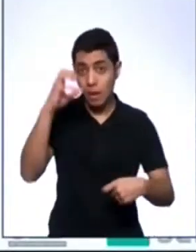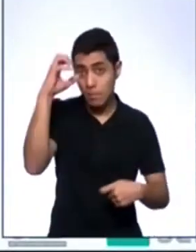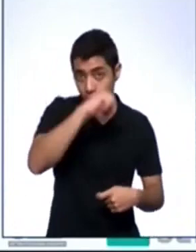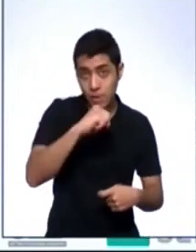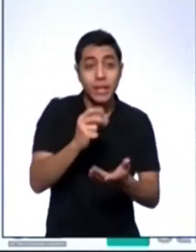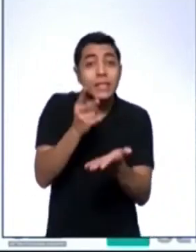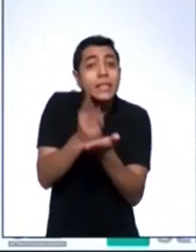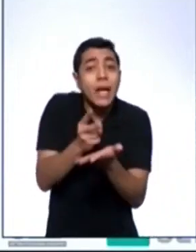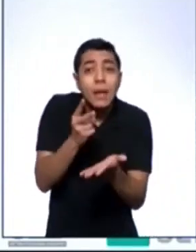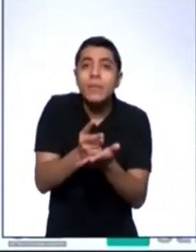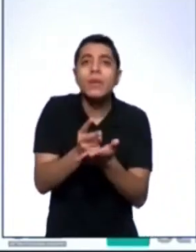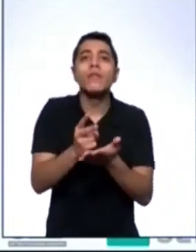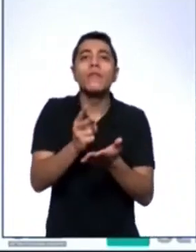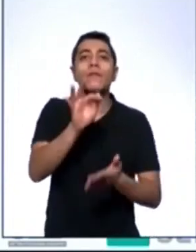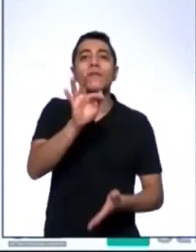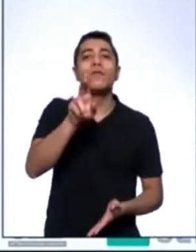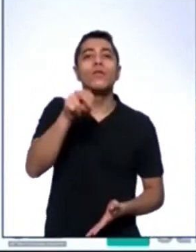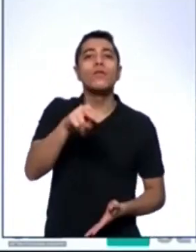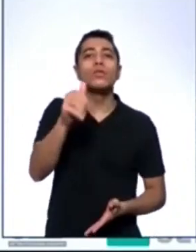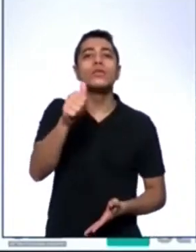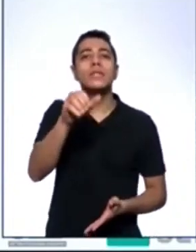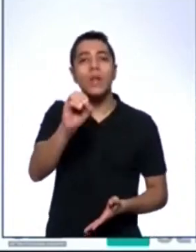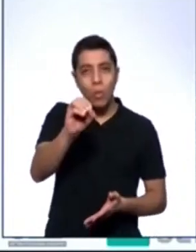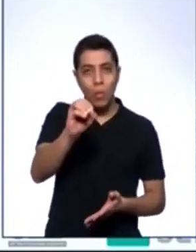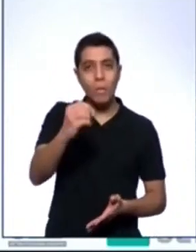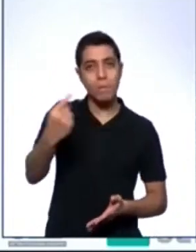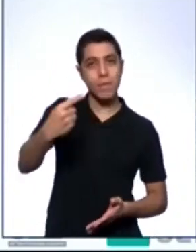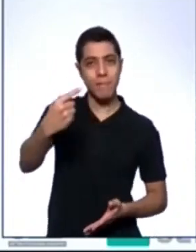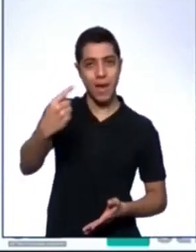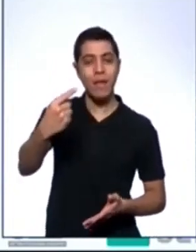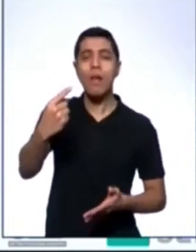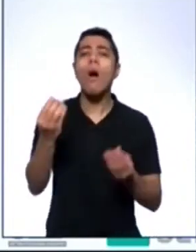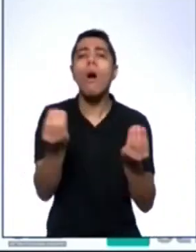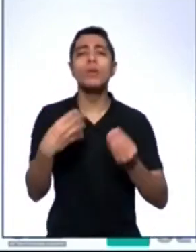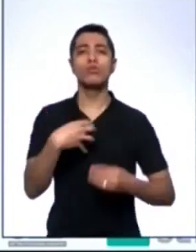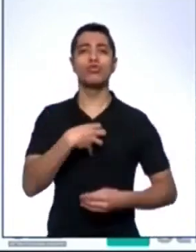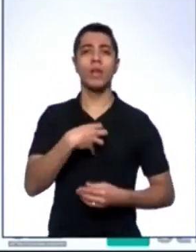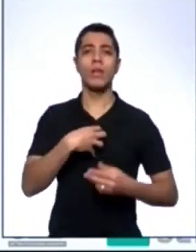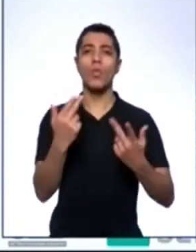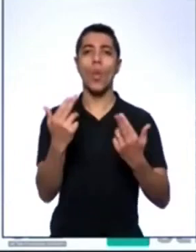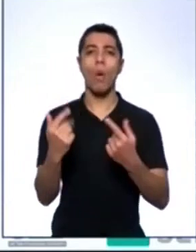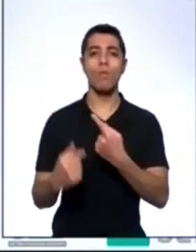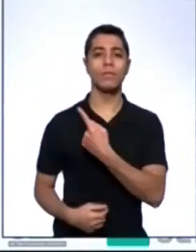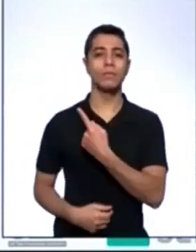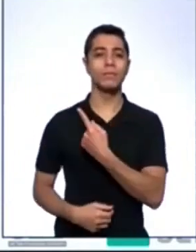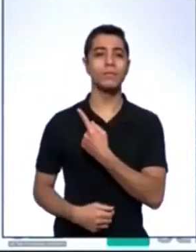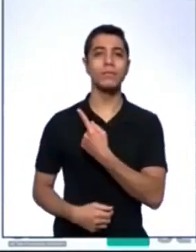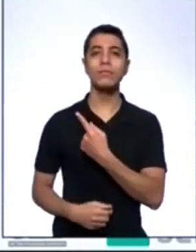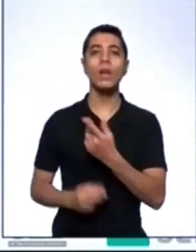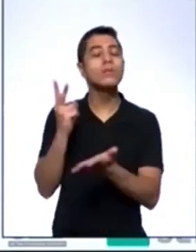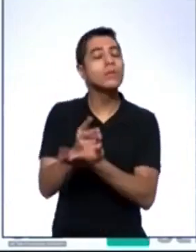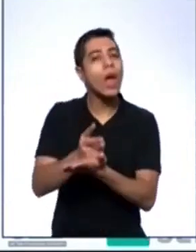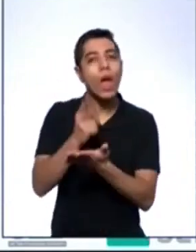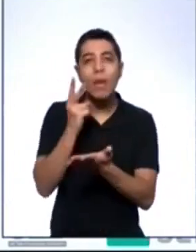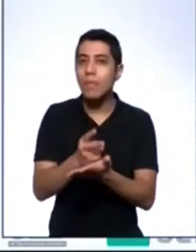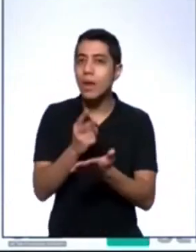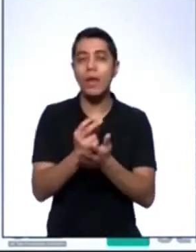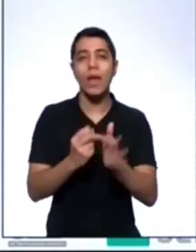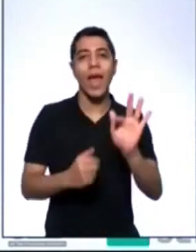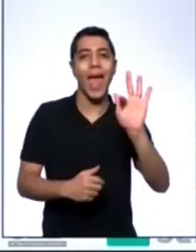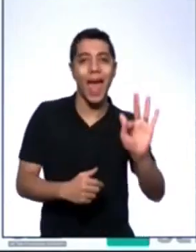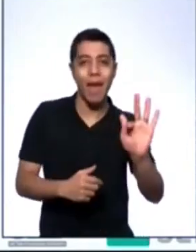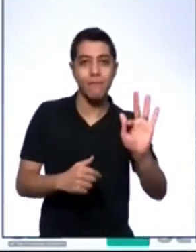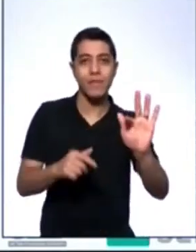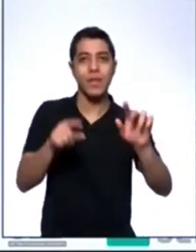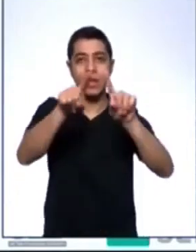tem esse Sininho eles eles tinham nela f de x = x + d ou f de x é um Y não